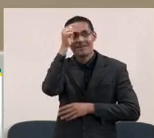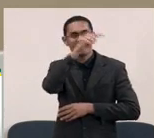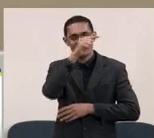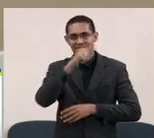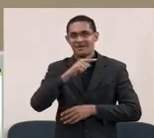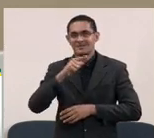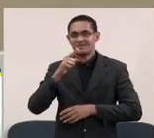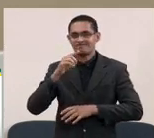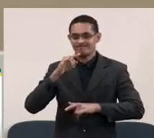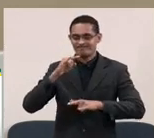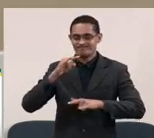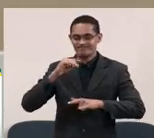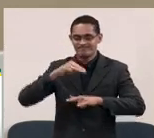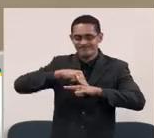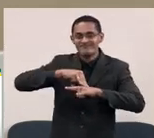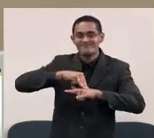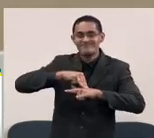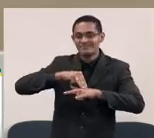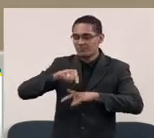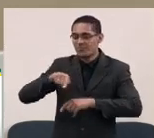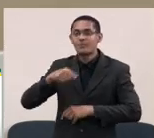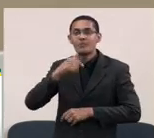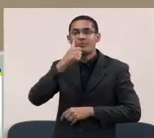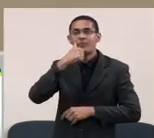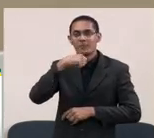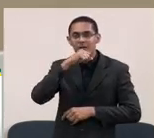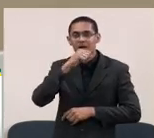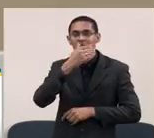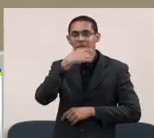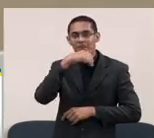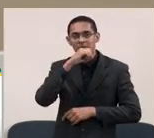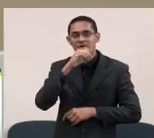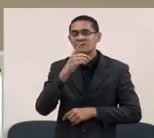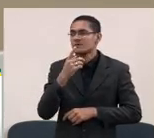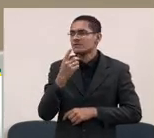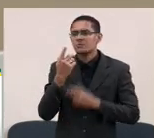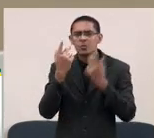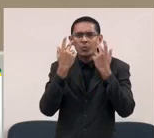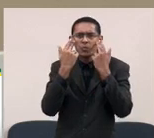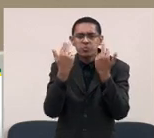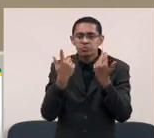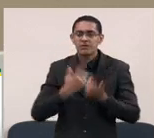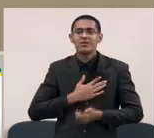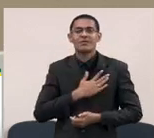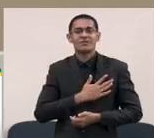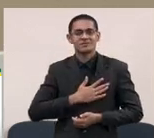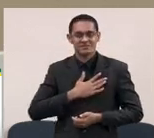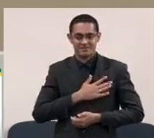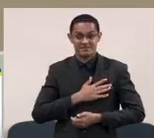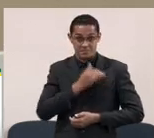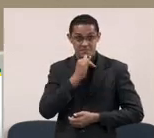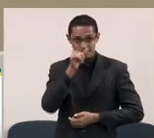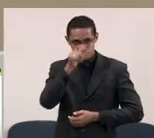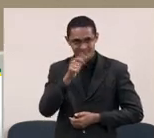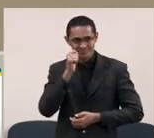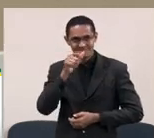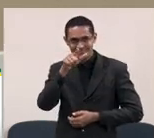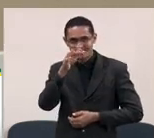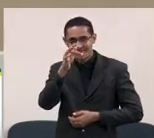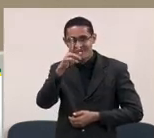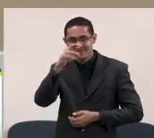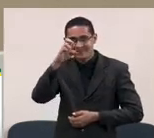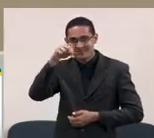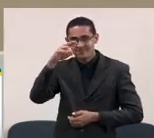pais foram temerosos até. Né? Aqueles mais ousados, tipo a Franci, né, que já está acostumado, e